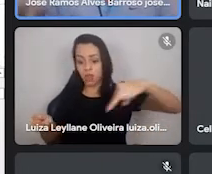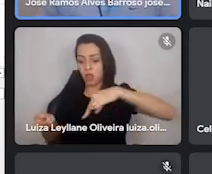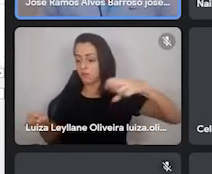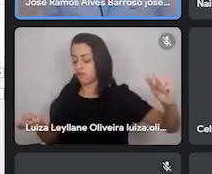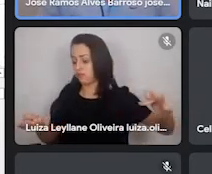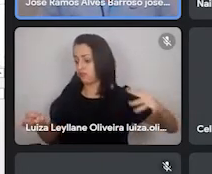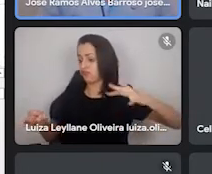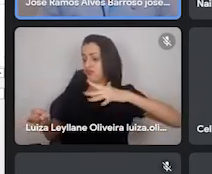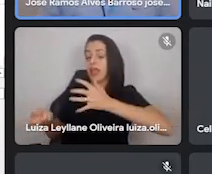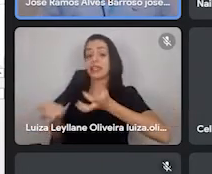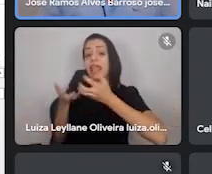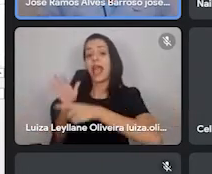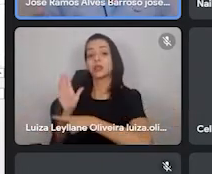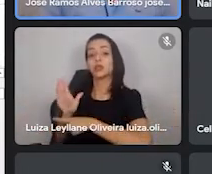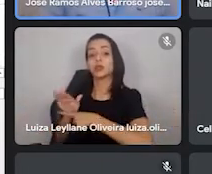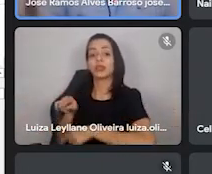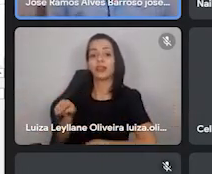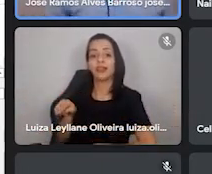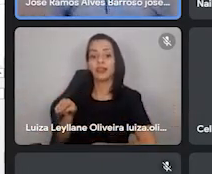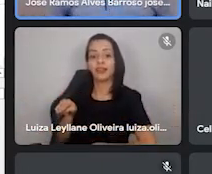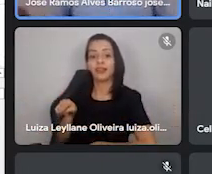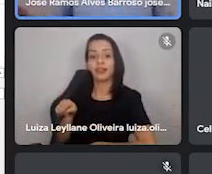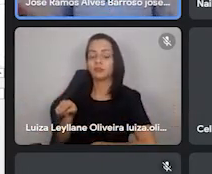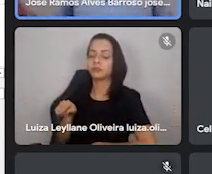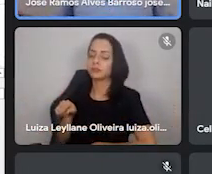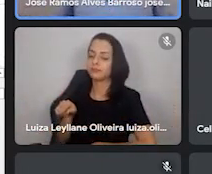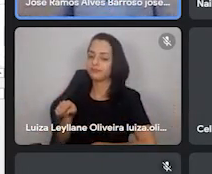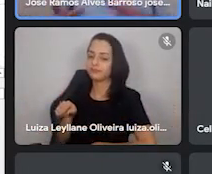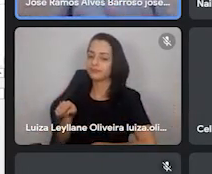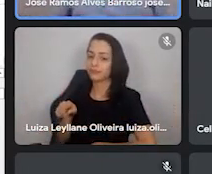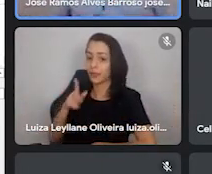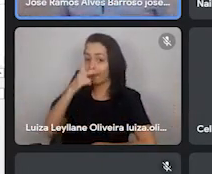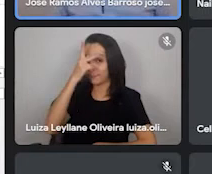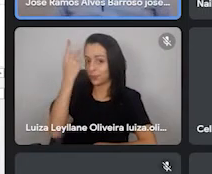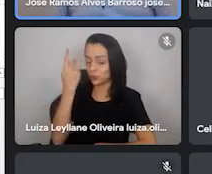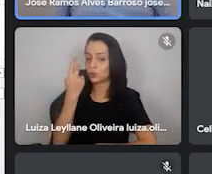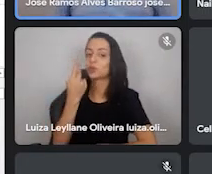Todo mundo é bonzinho. Foram lá, chegou dois